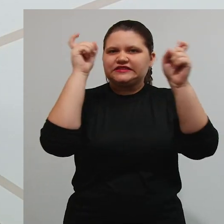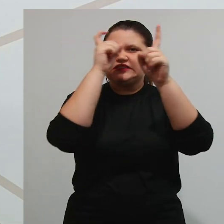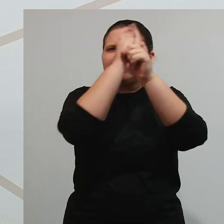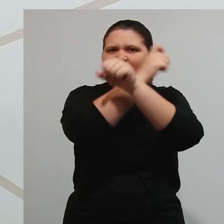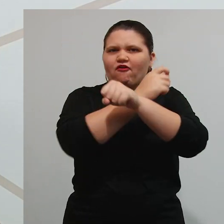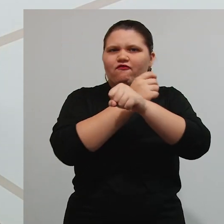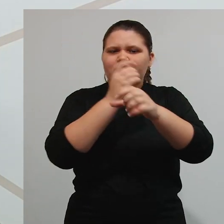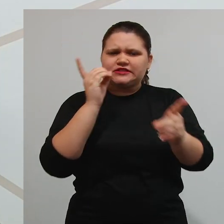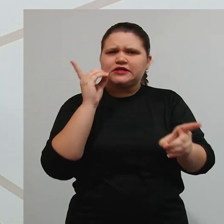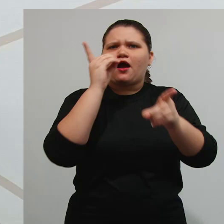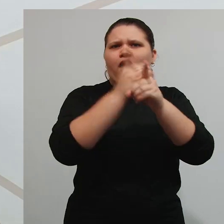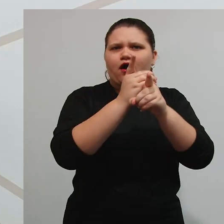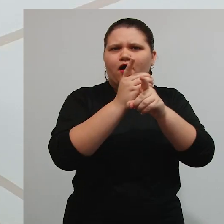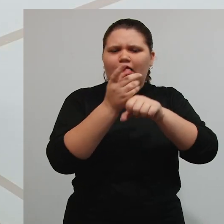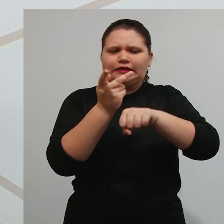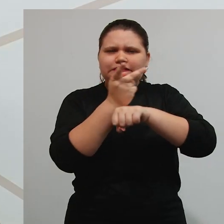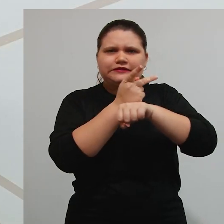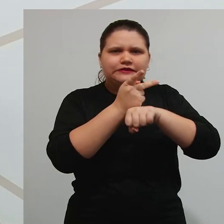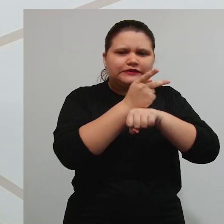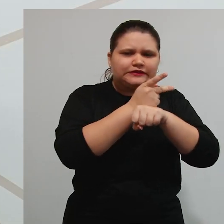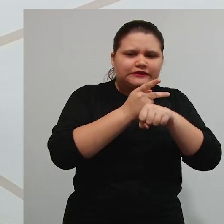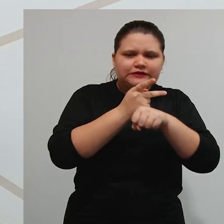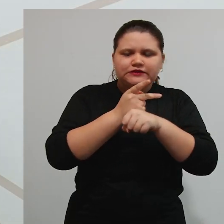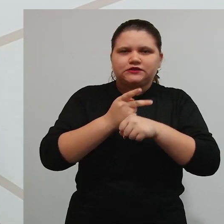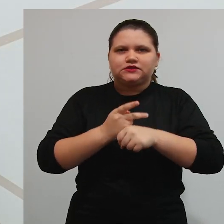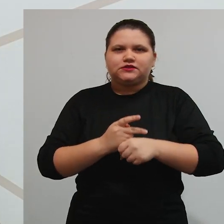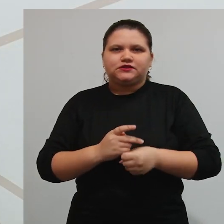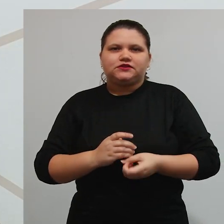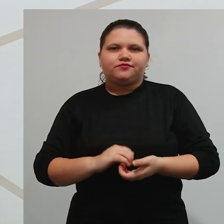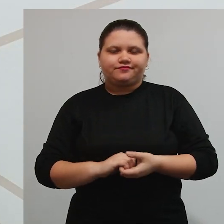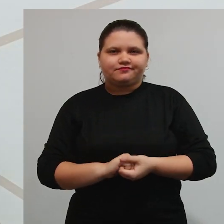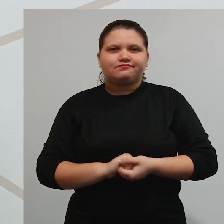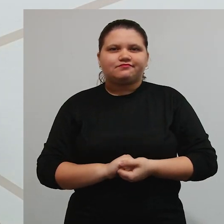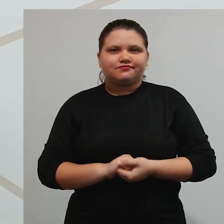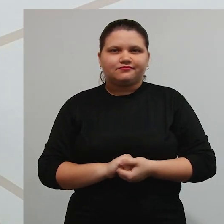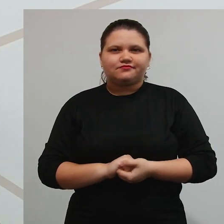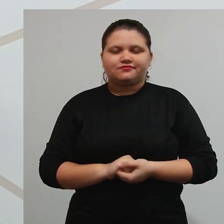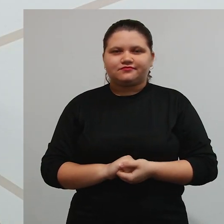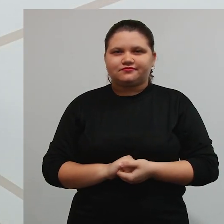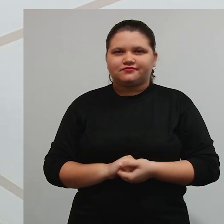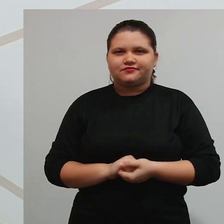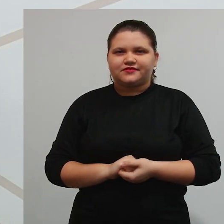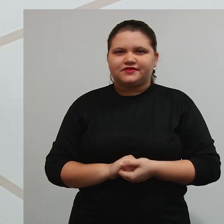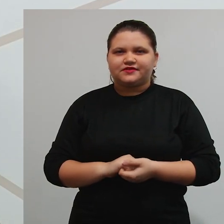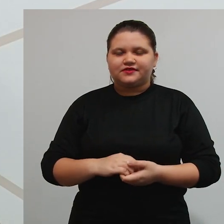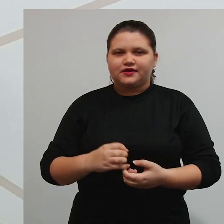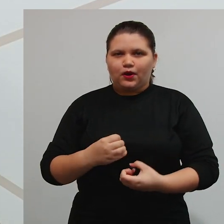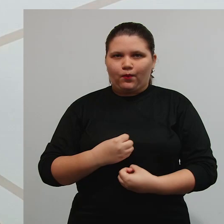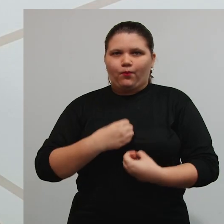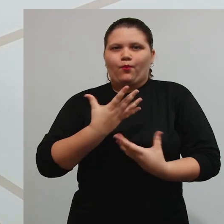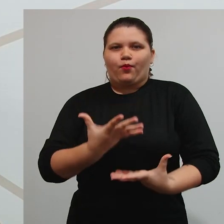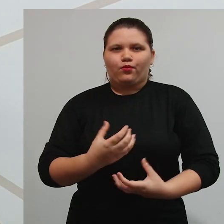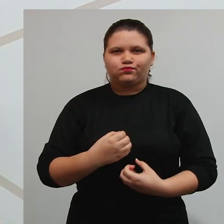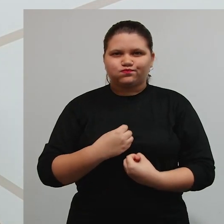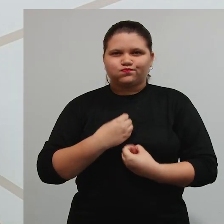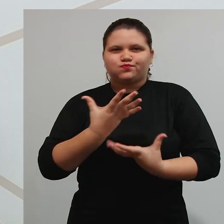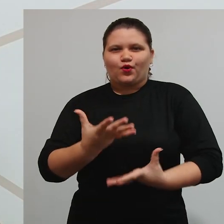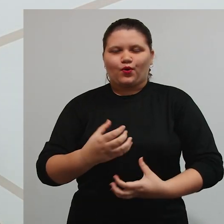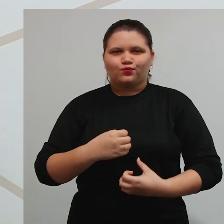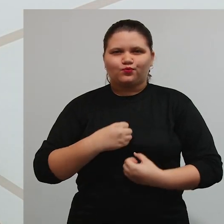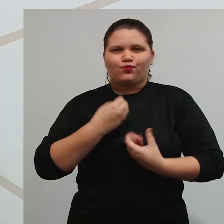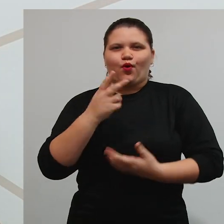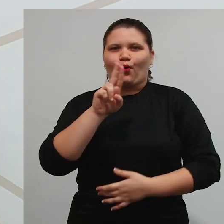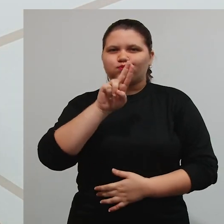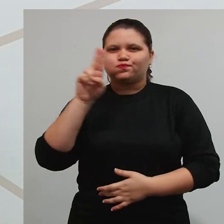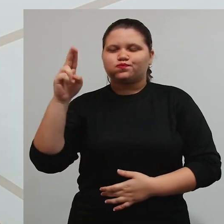localizar. Por exemplo, um exemplo aleatório. Digamos lá, um poema do